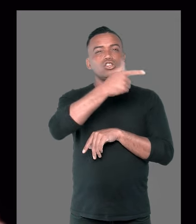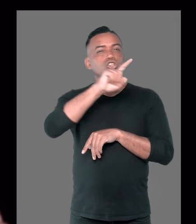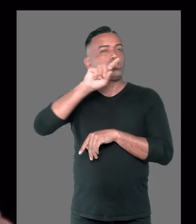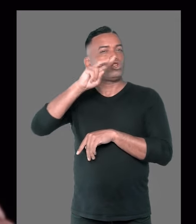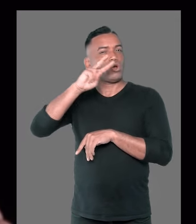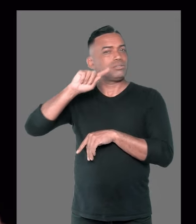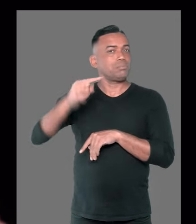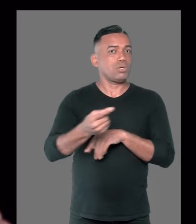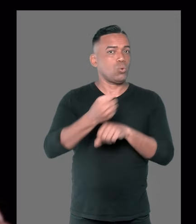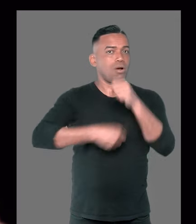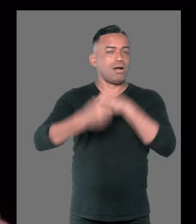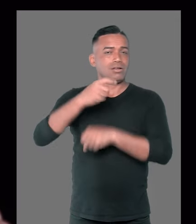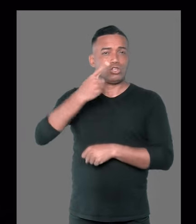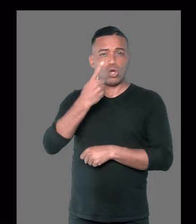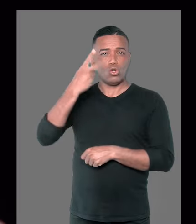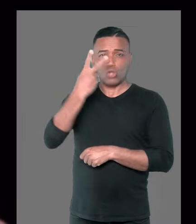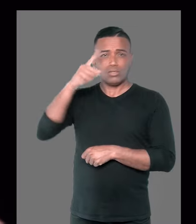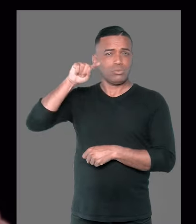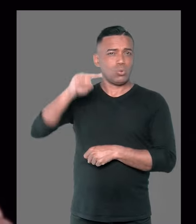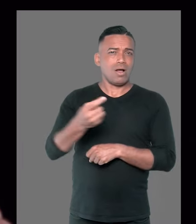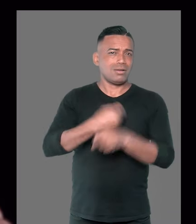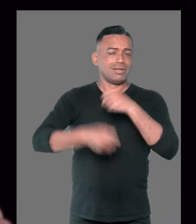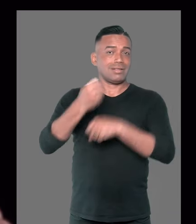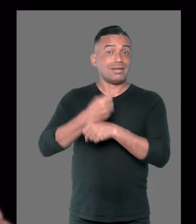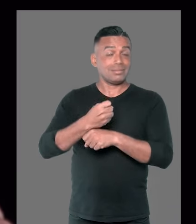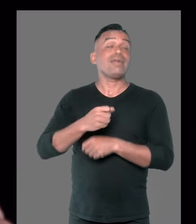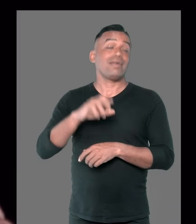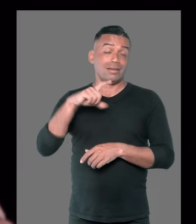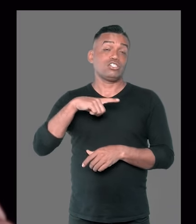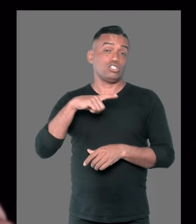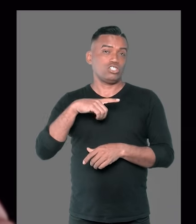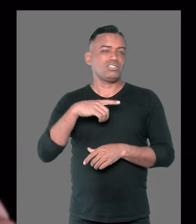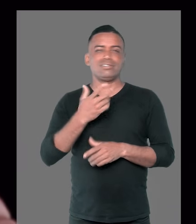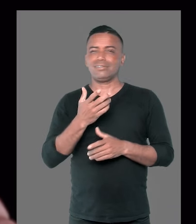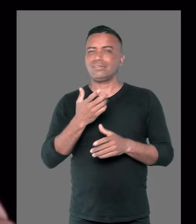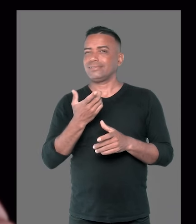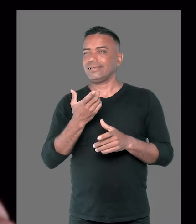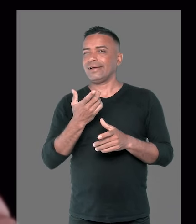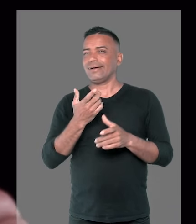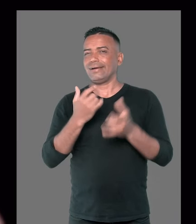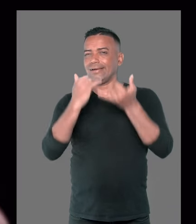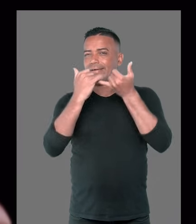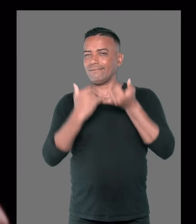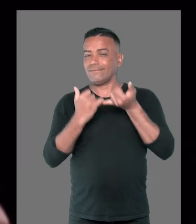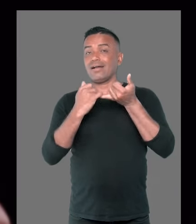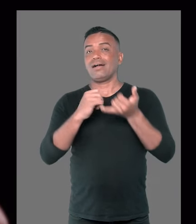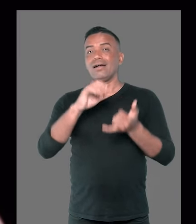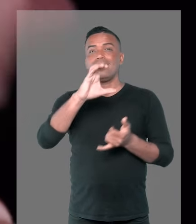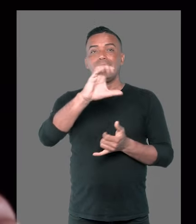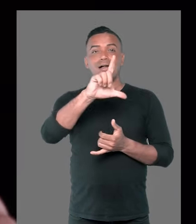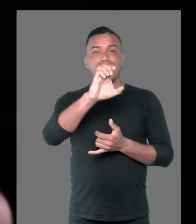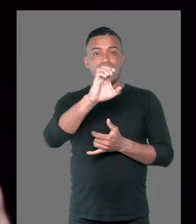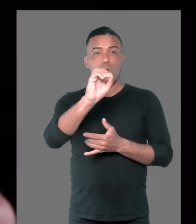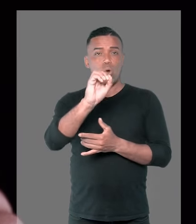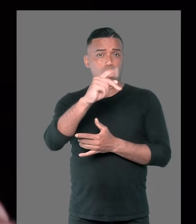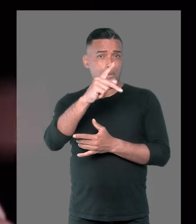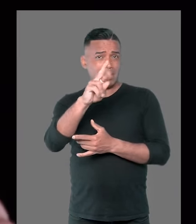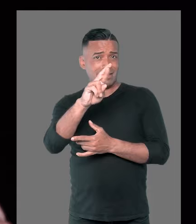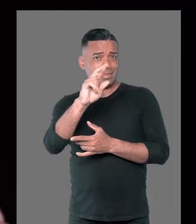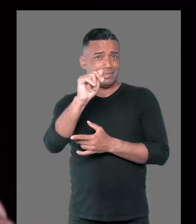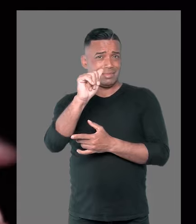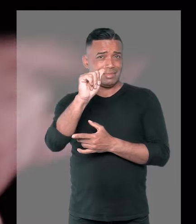famosamente tinha um caso com Cleópatra Tá certo e e o império romano por questões de logística Ele cunh Ava moedas